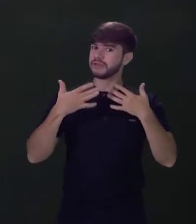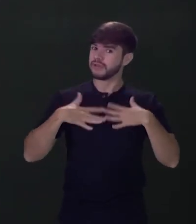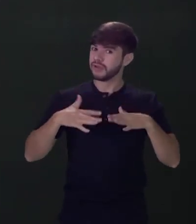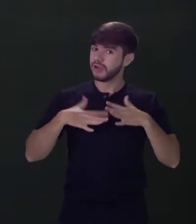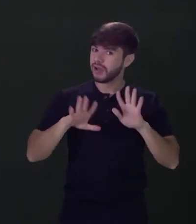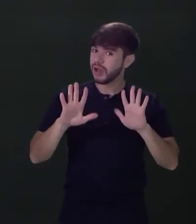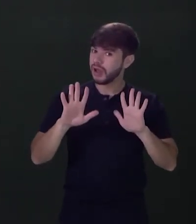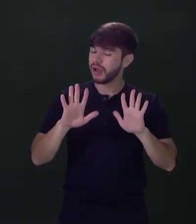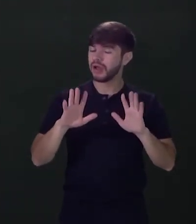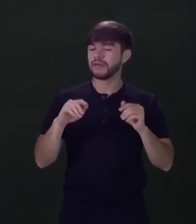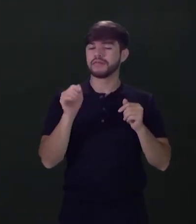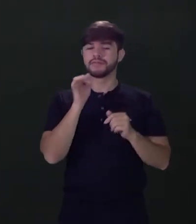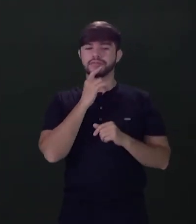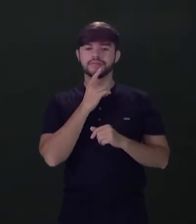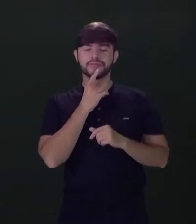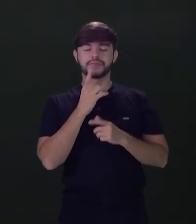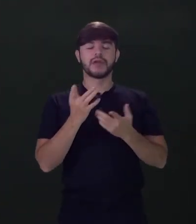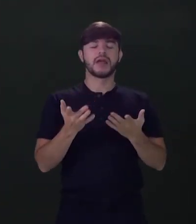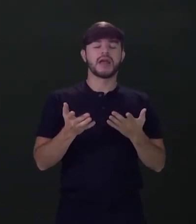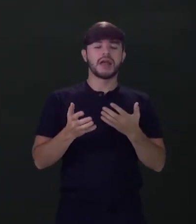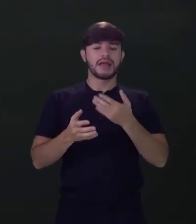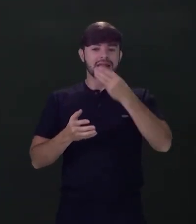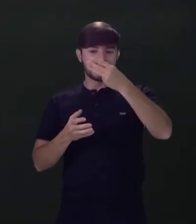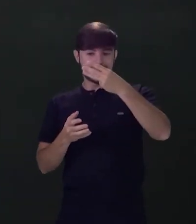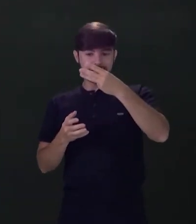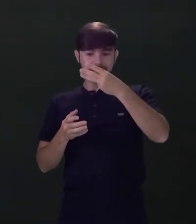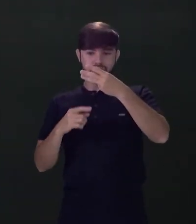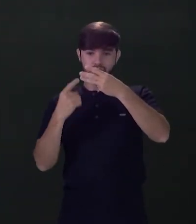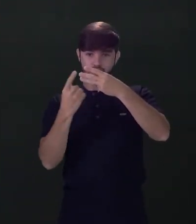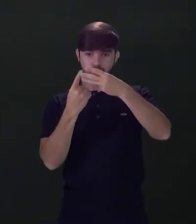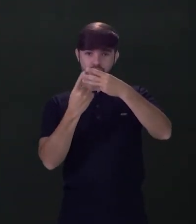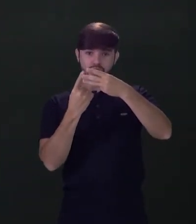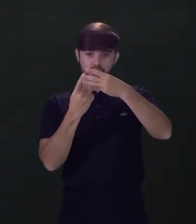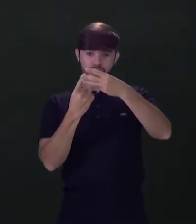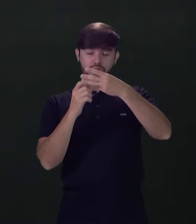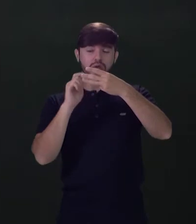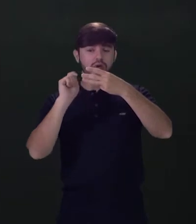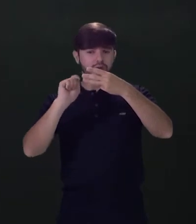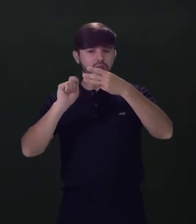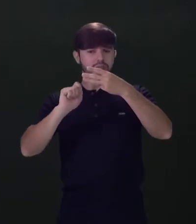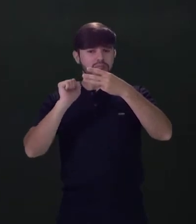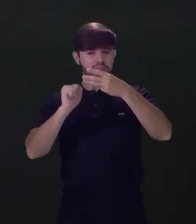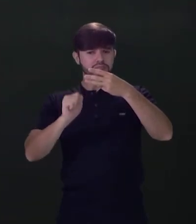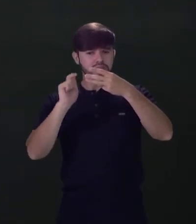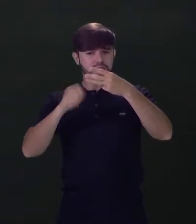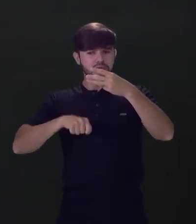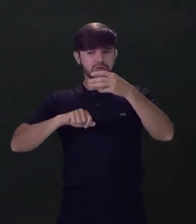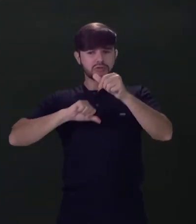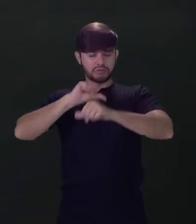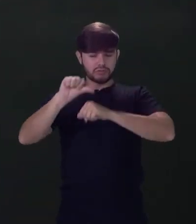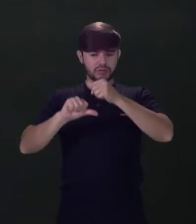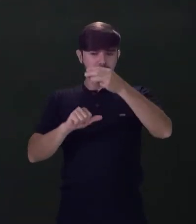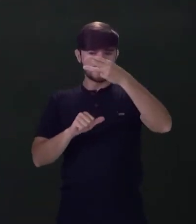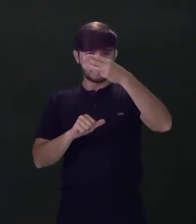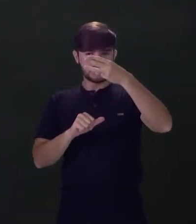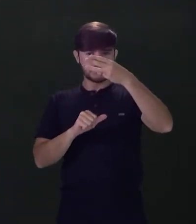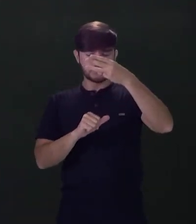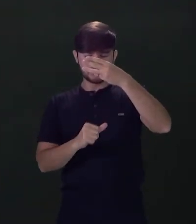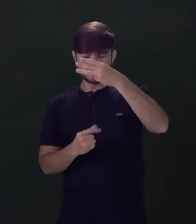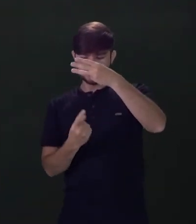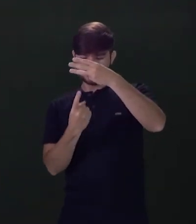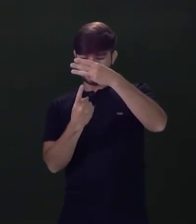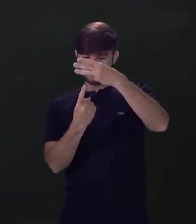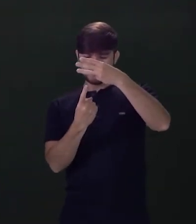Esse 3 que está sozinho, ele também pode ser escrito como sendo 3 sobre 1. E aí nós escrevemos 3 sobre